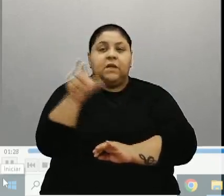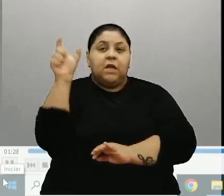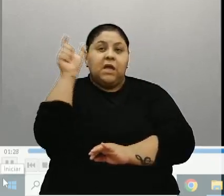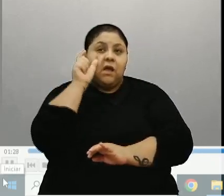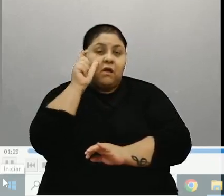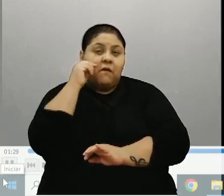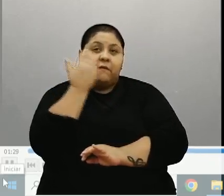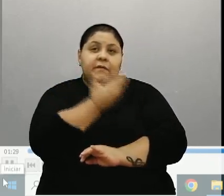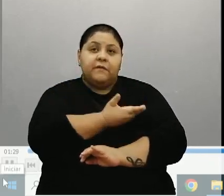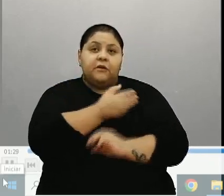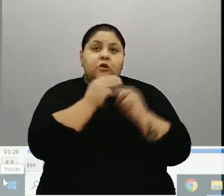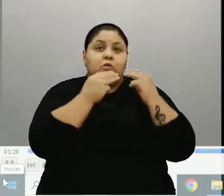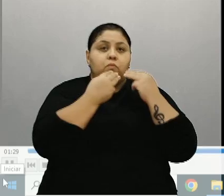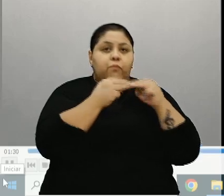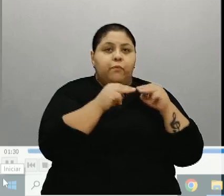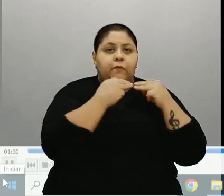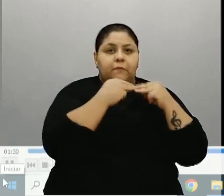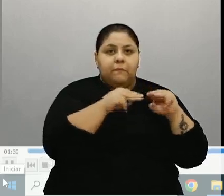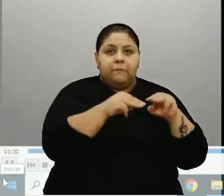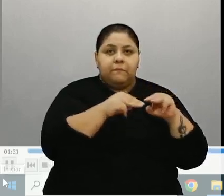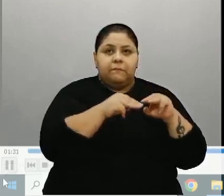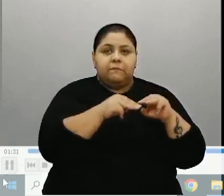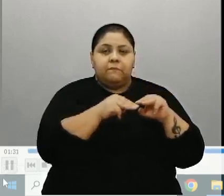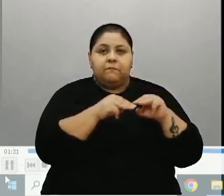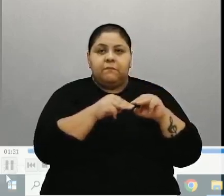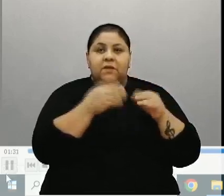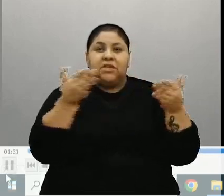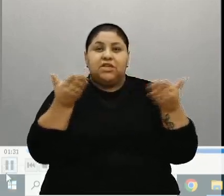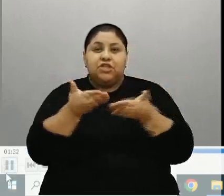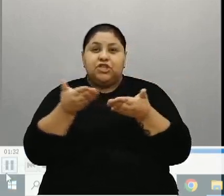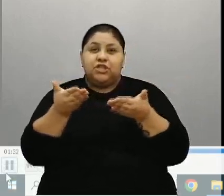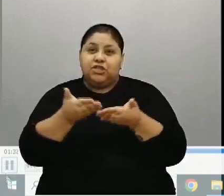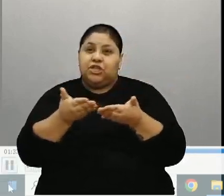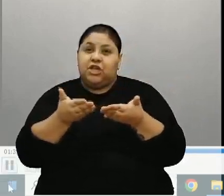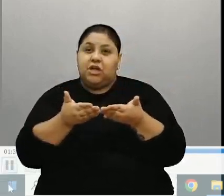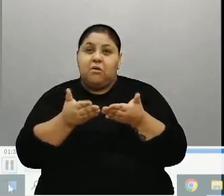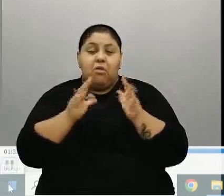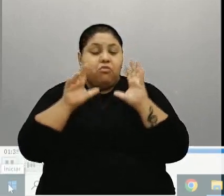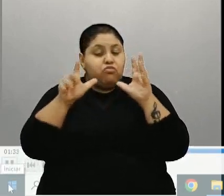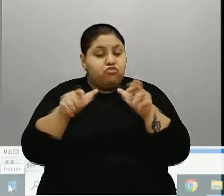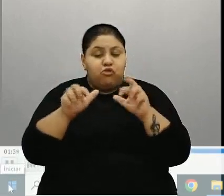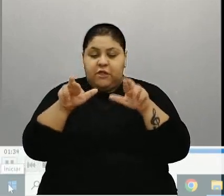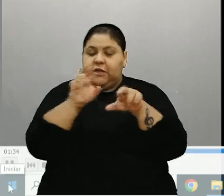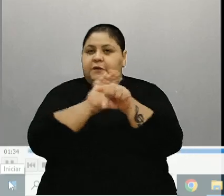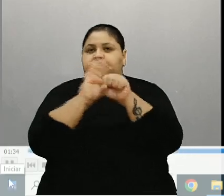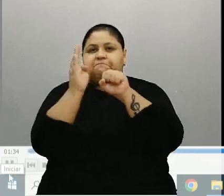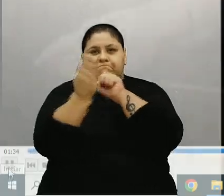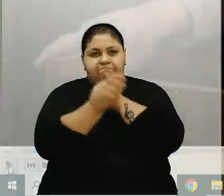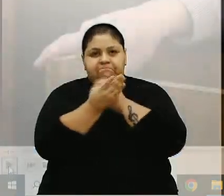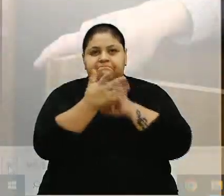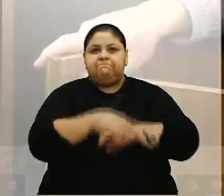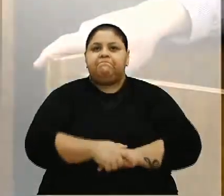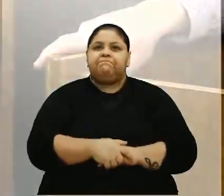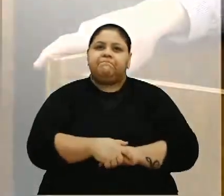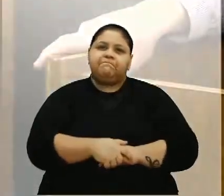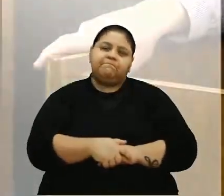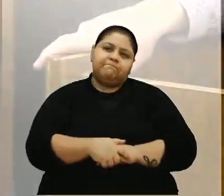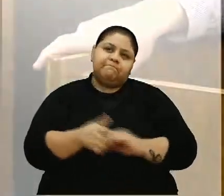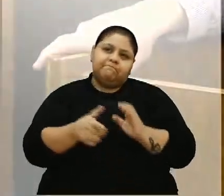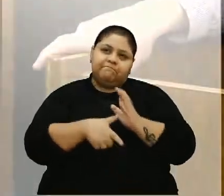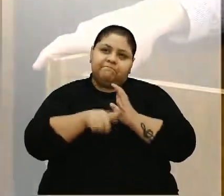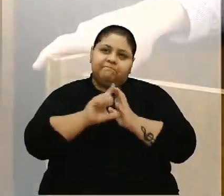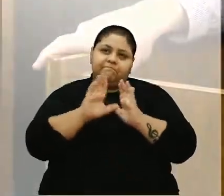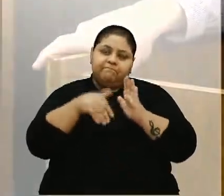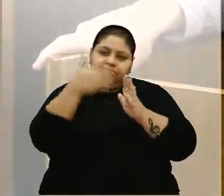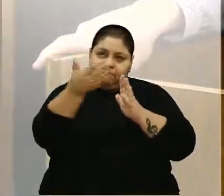então, patrulhamento e diversas máquinas em toda a região aqui do bairro Monte Carmelo. Antes de passar o